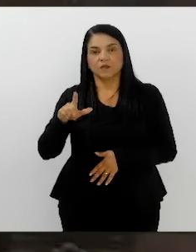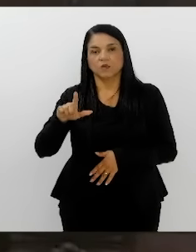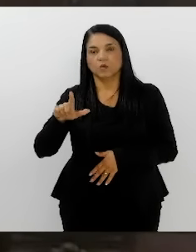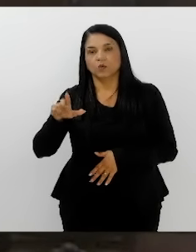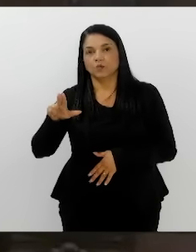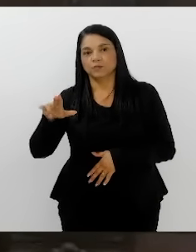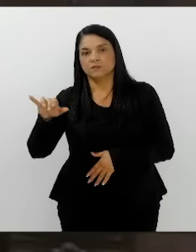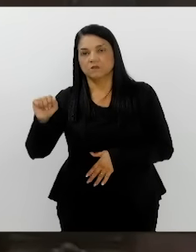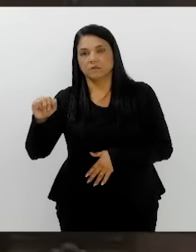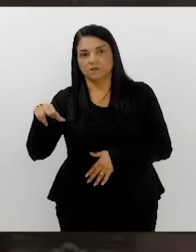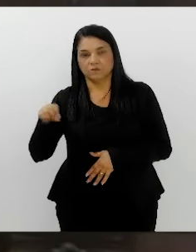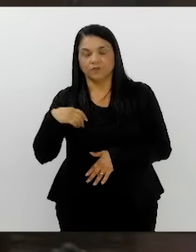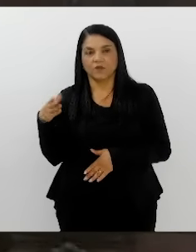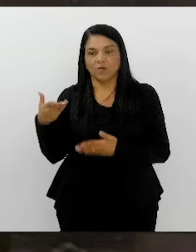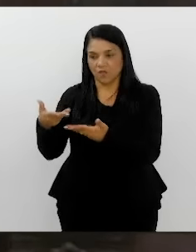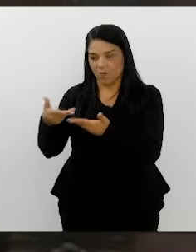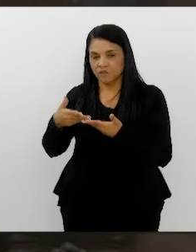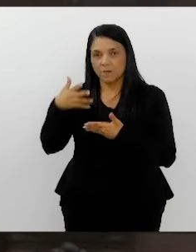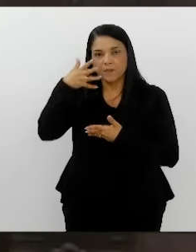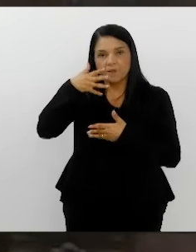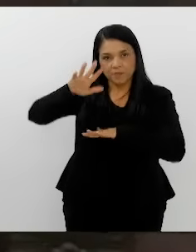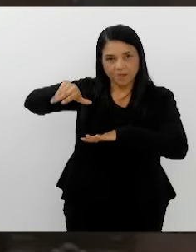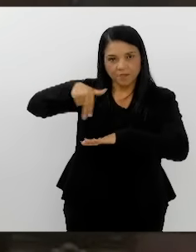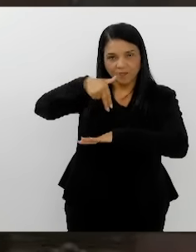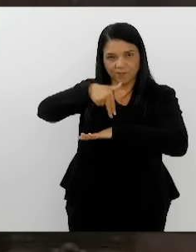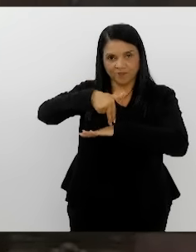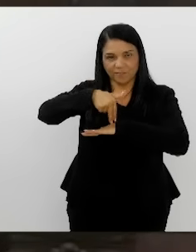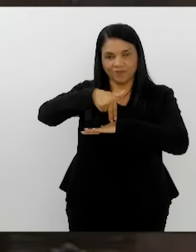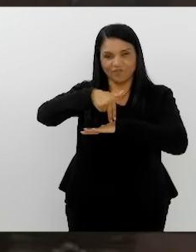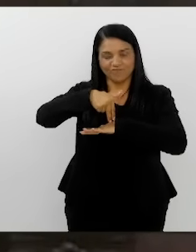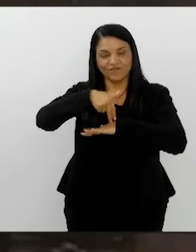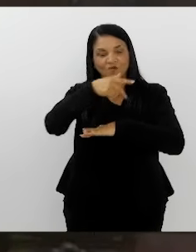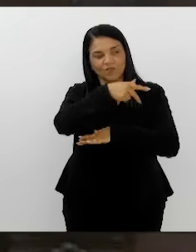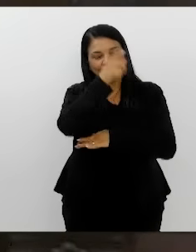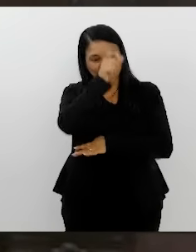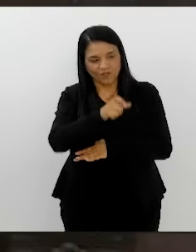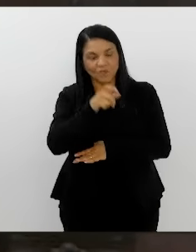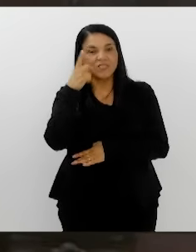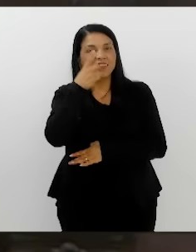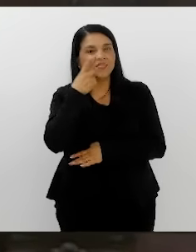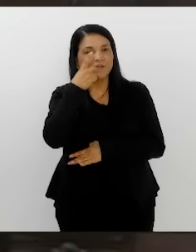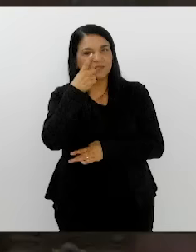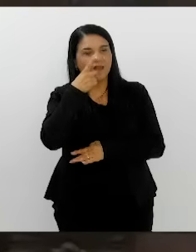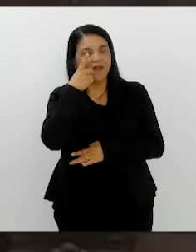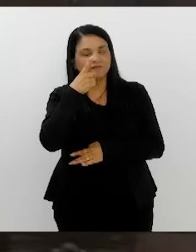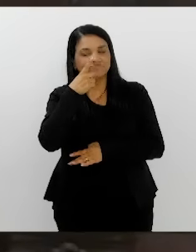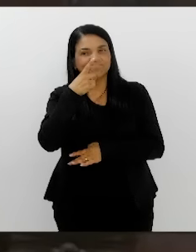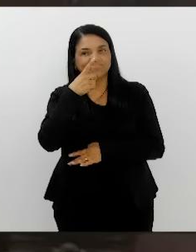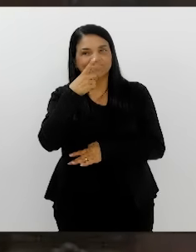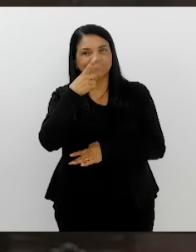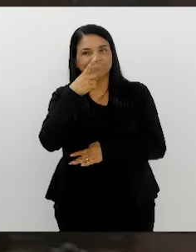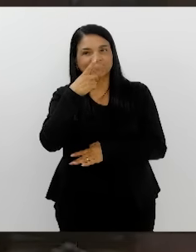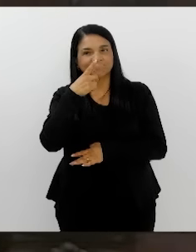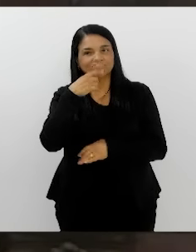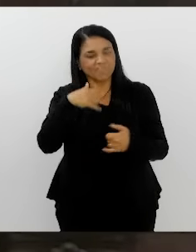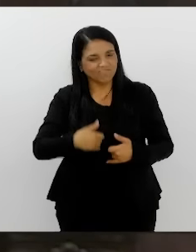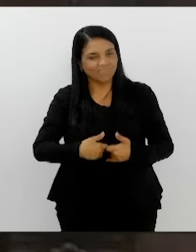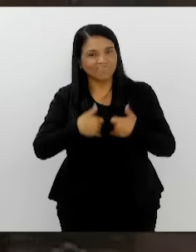para fazer uso da palavra na tribuna, esse deputado que nos honra tanto com o